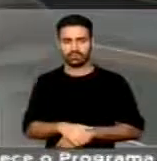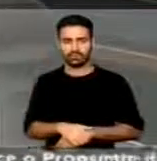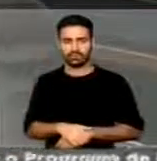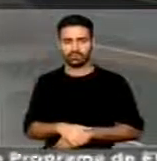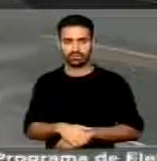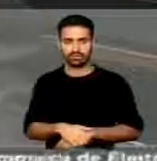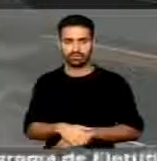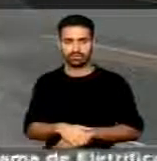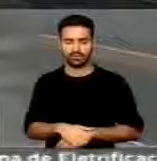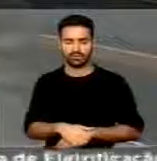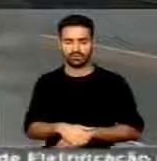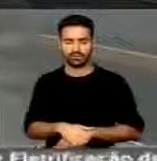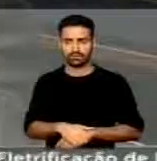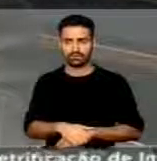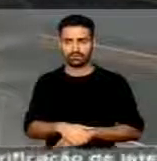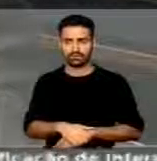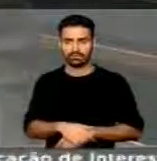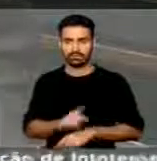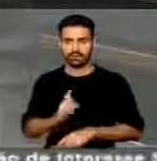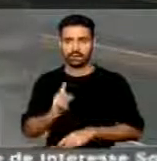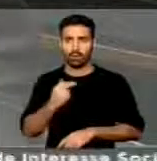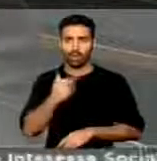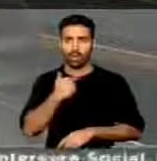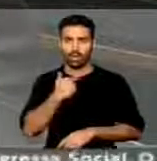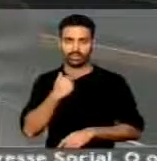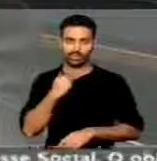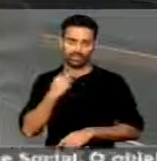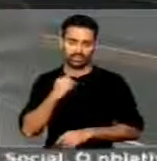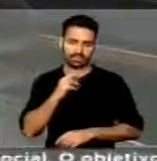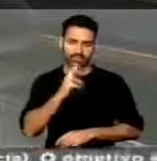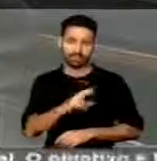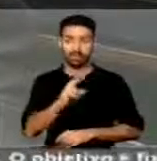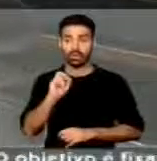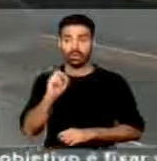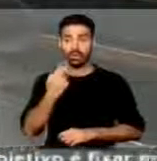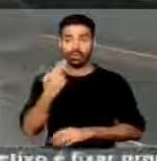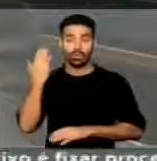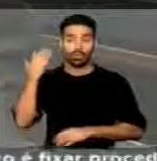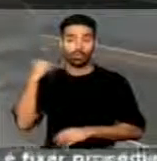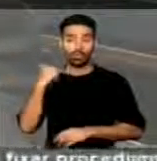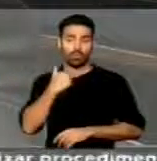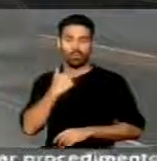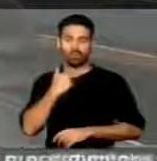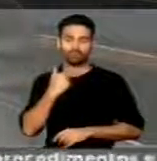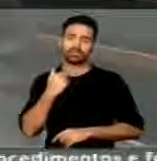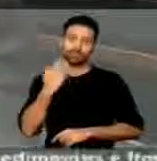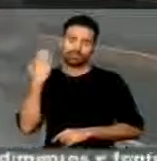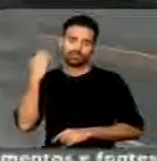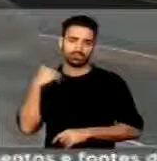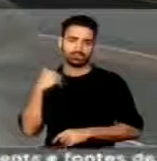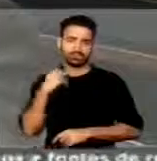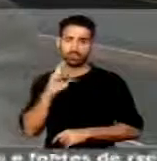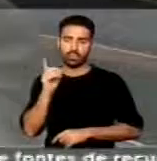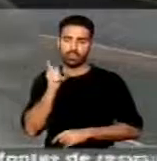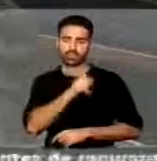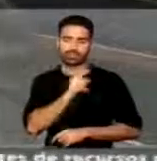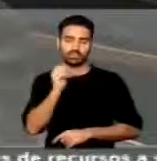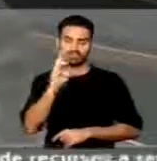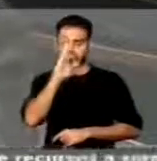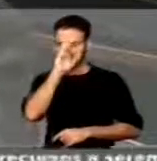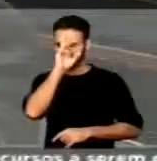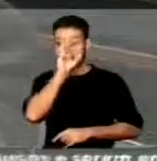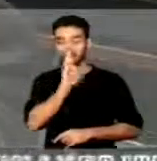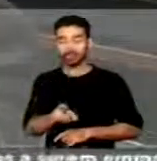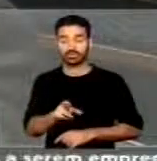ou não pôde responder ao juiz. Não sei se eu entendi mal. Então, eram esses os